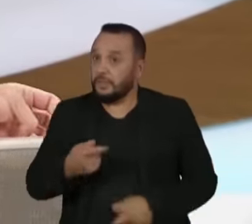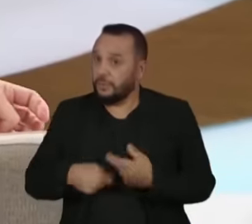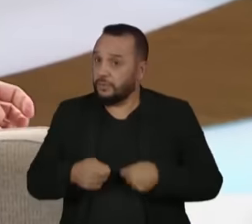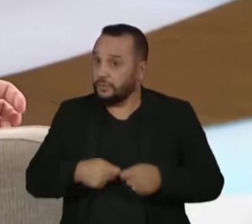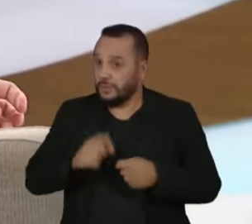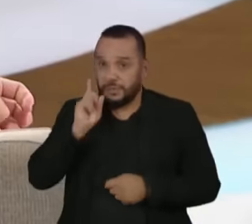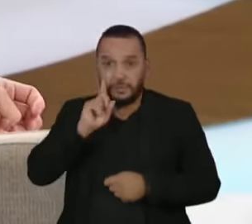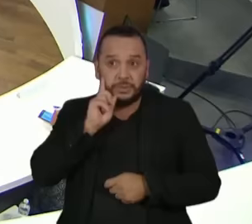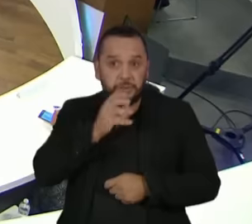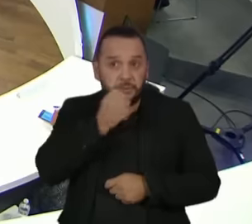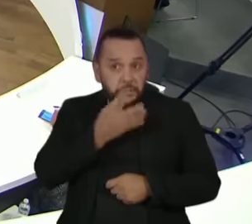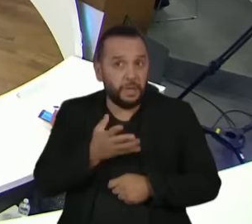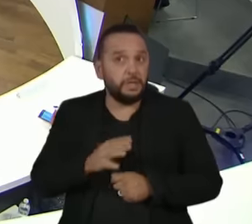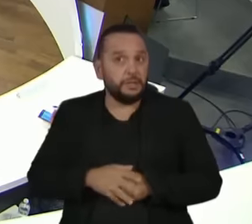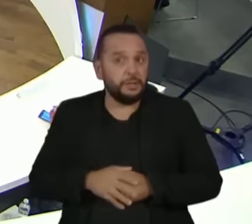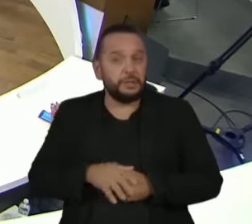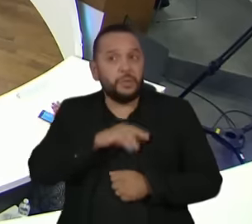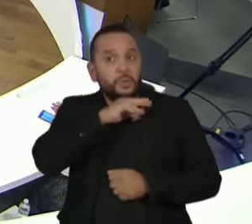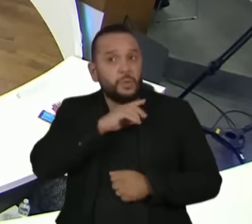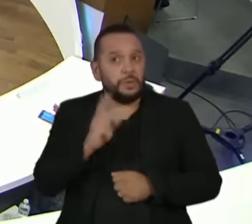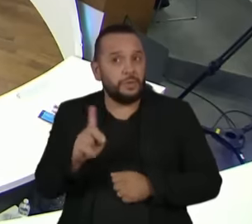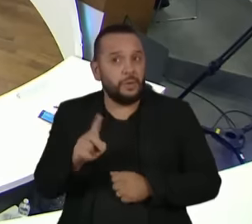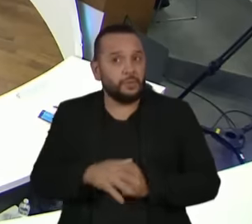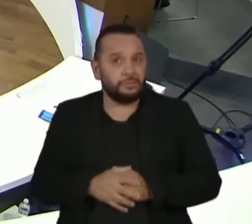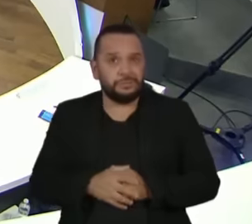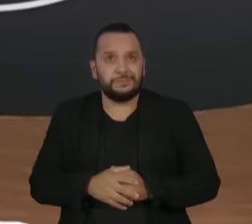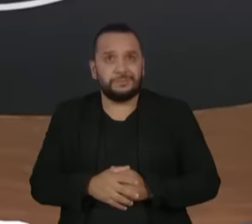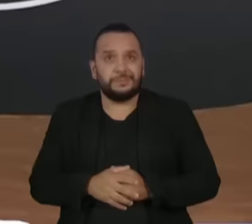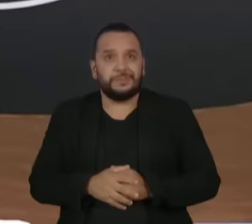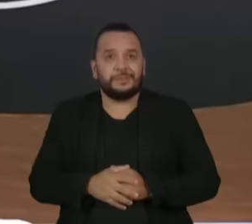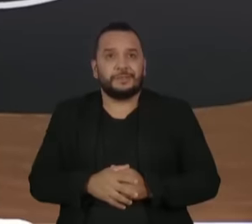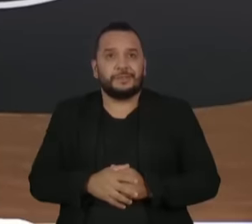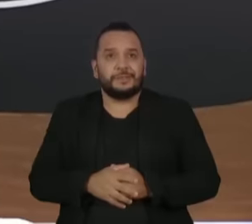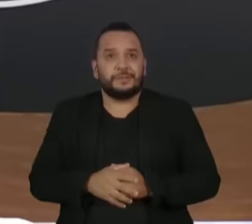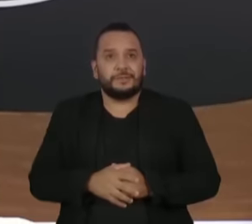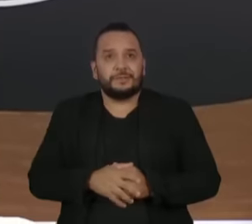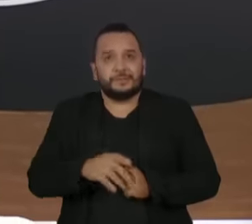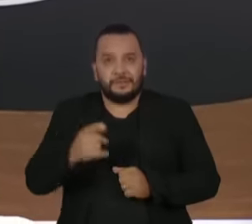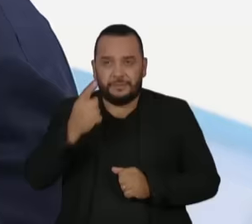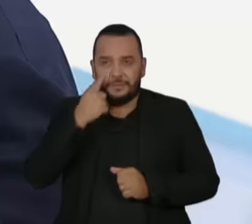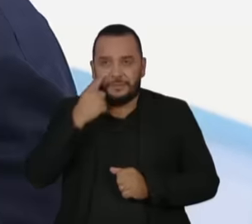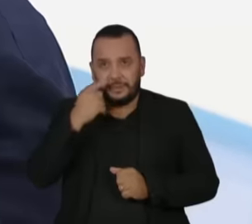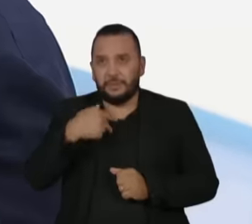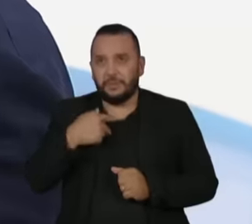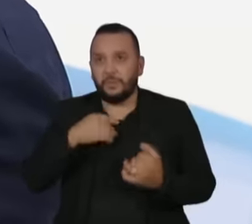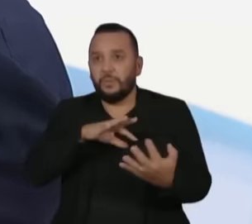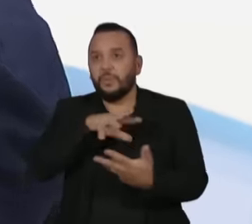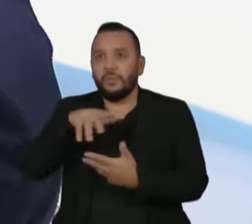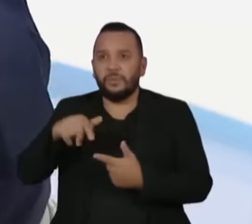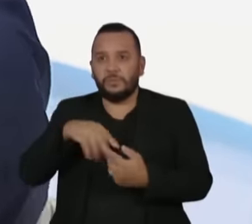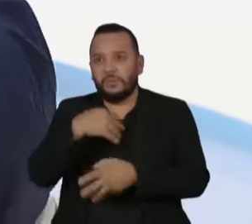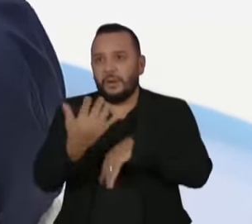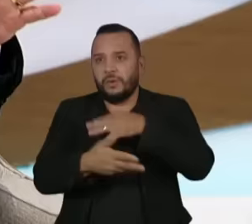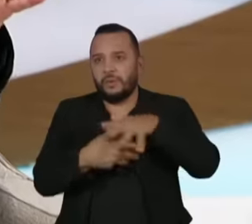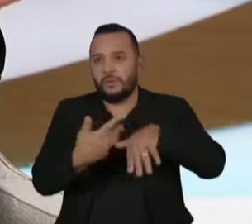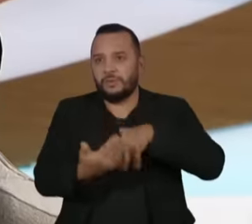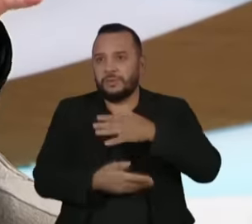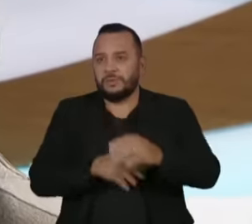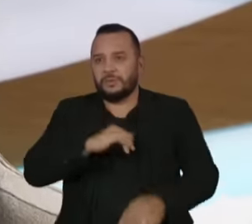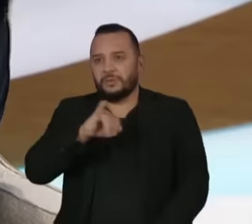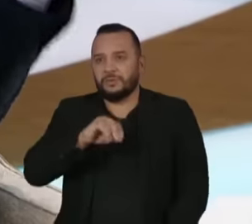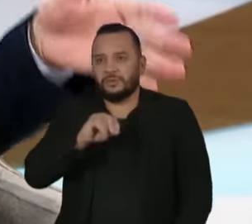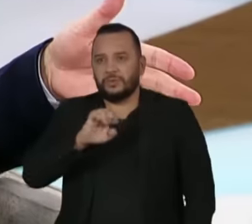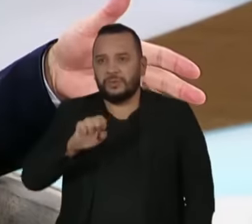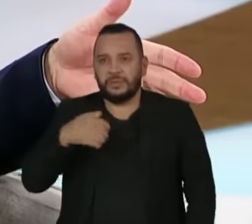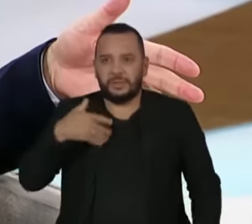bem, né, senador? Não está mal. Não, mas você percebeu que o mundo deu uma descontrolada quando o Biden assumiu? Então, assim,